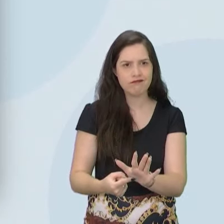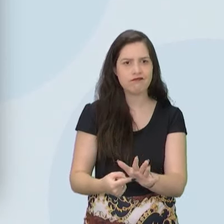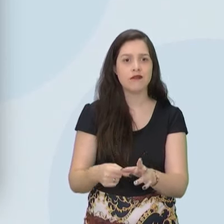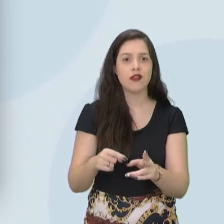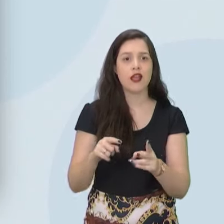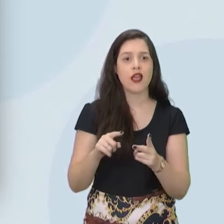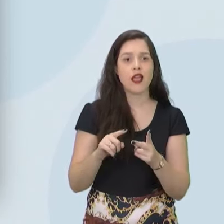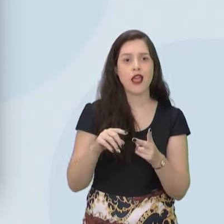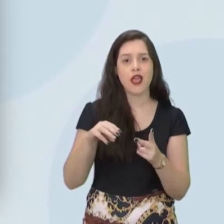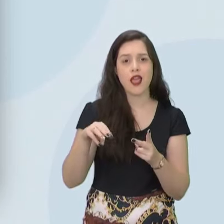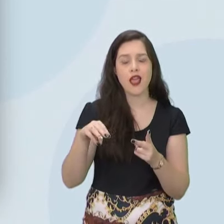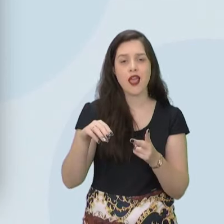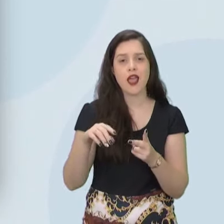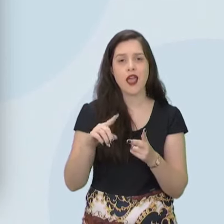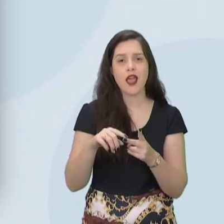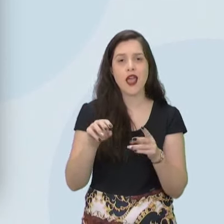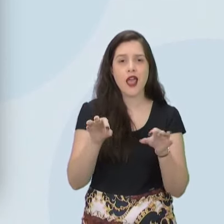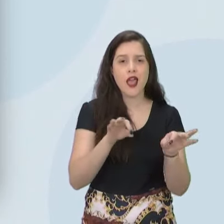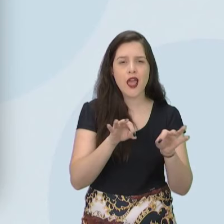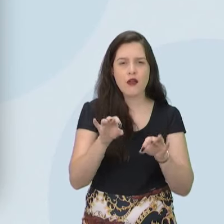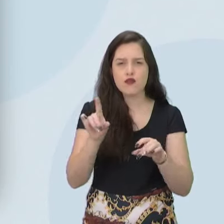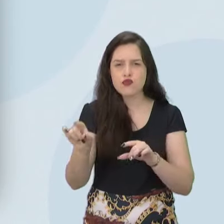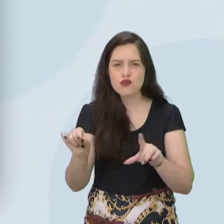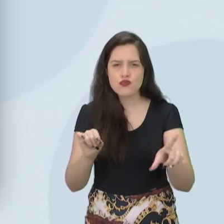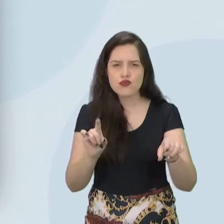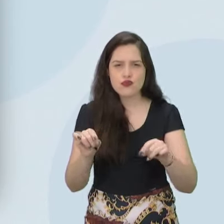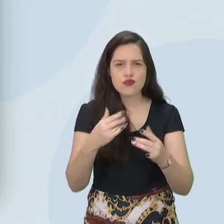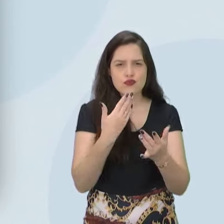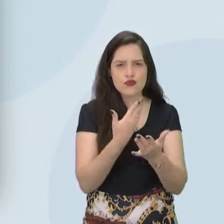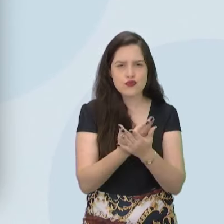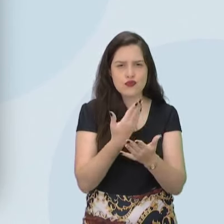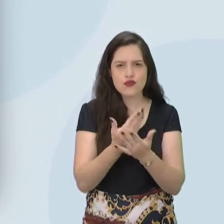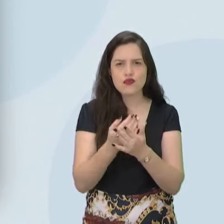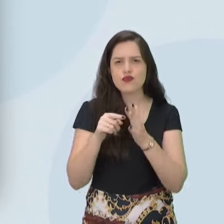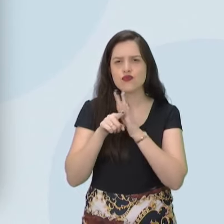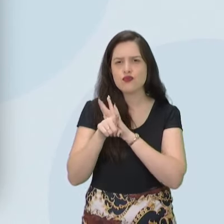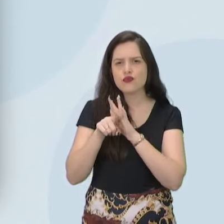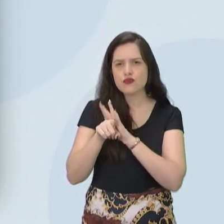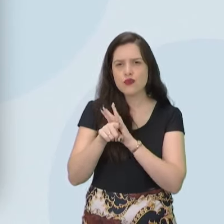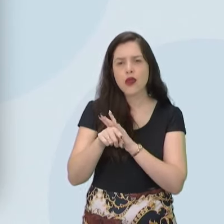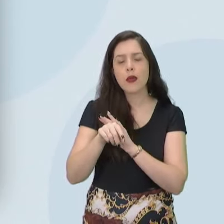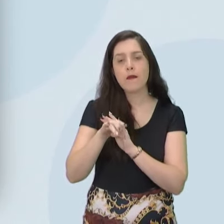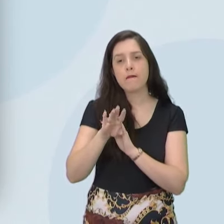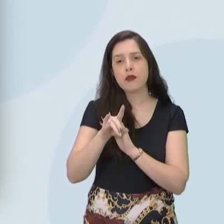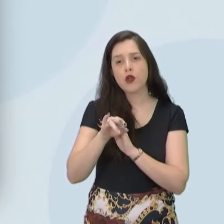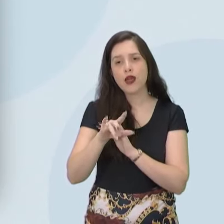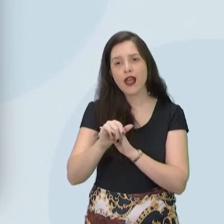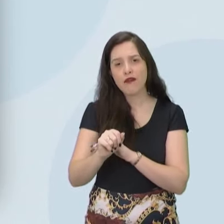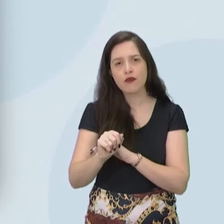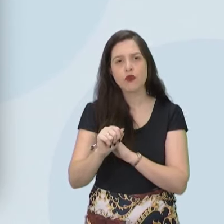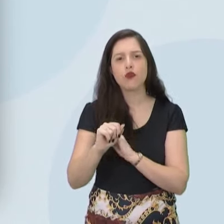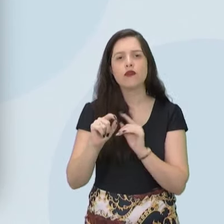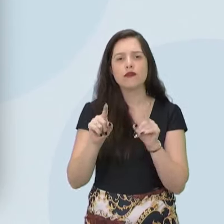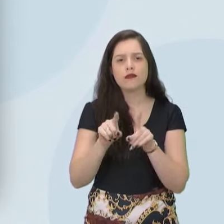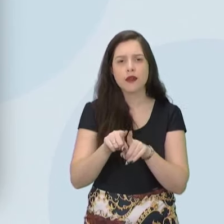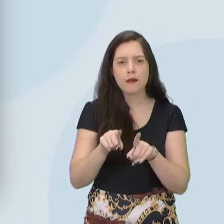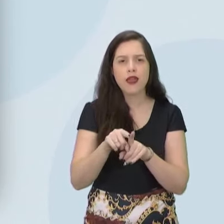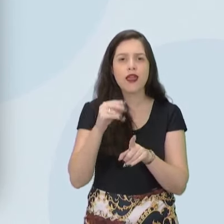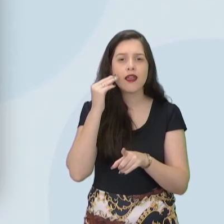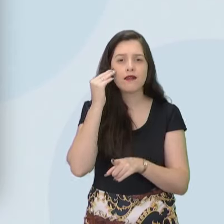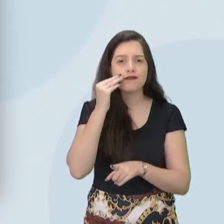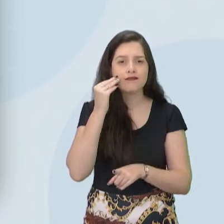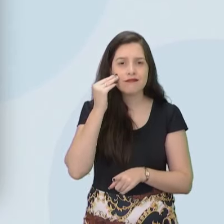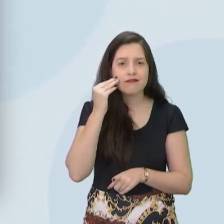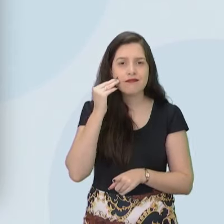MAT-03, selecionar e sistematizar com base em estudos e ou pesquisas bibliográficas exploratórias de campo experimental, em